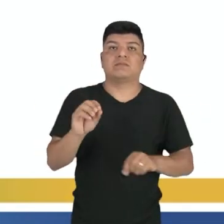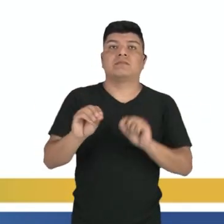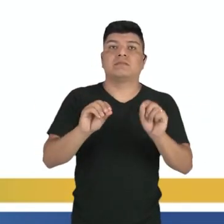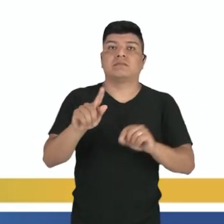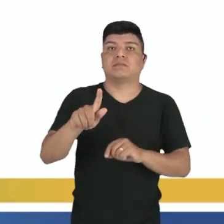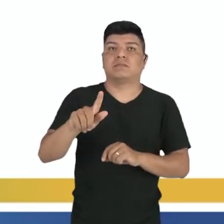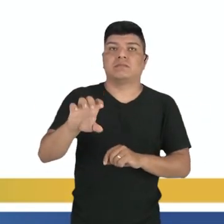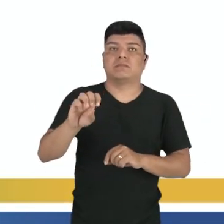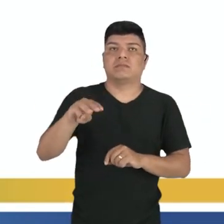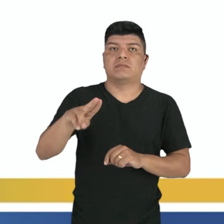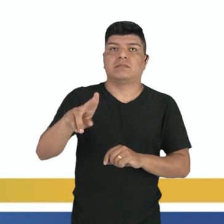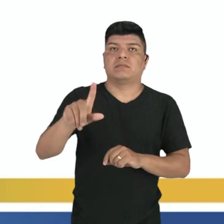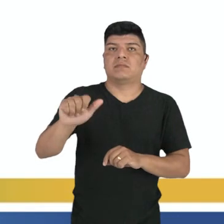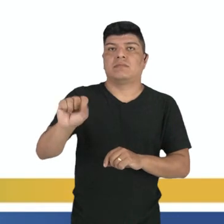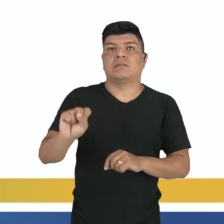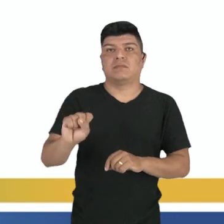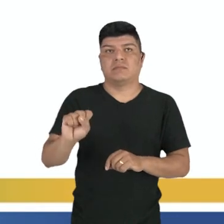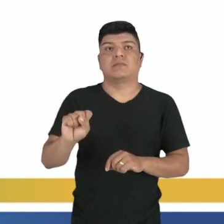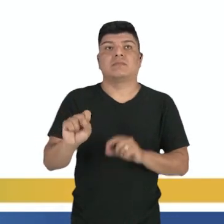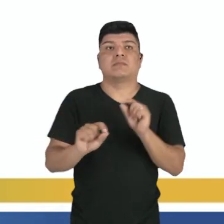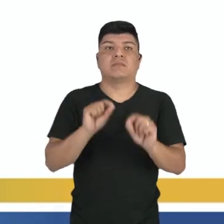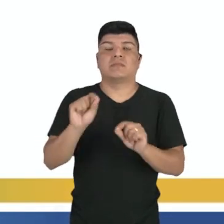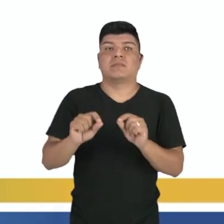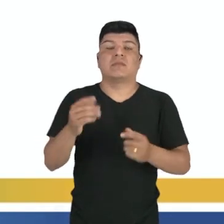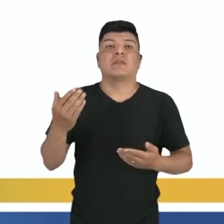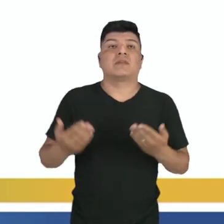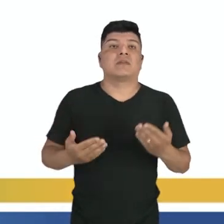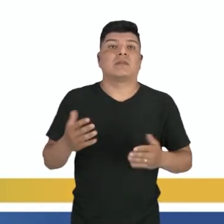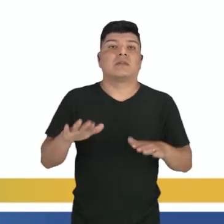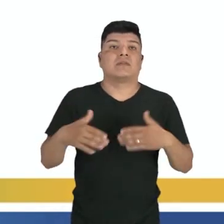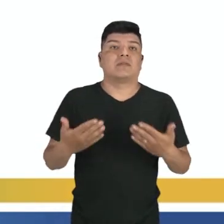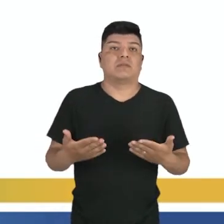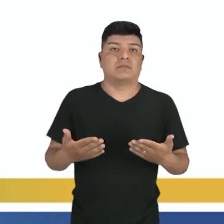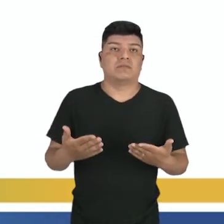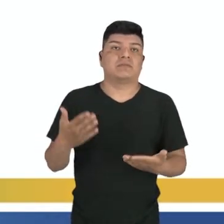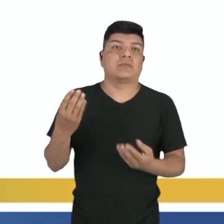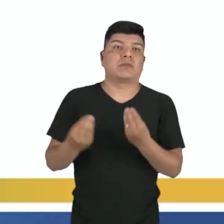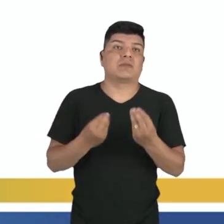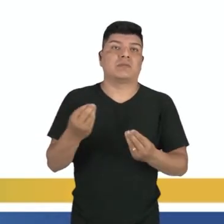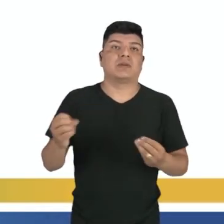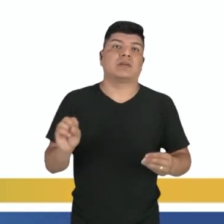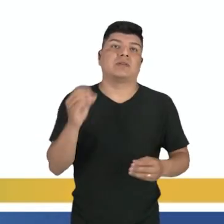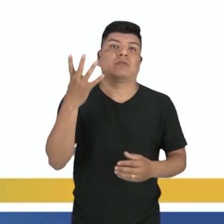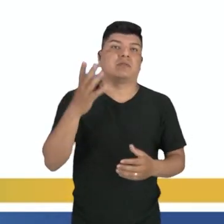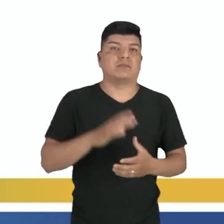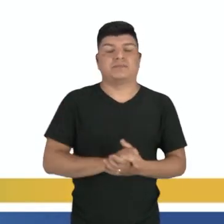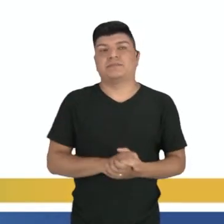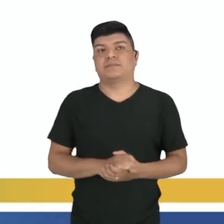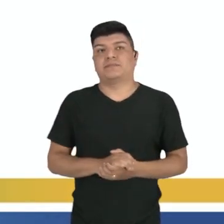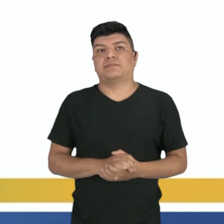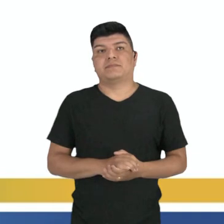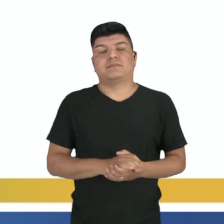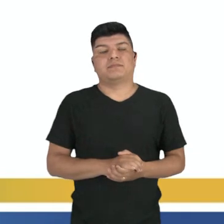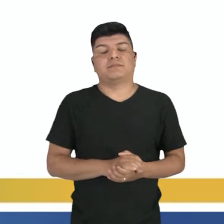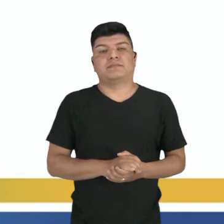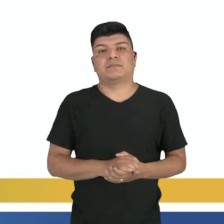servem. E na última questão, a digestão dos selenterados ou quinidários, como é que ela ocorre? E aí, gente?